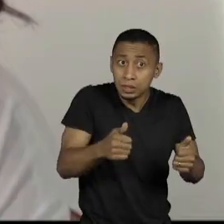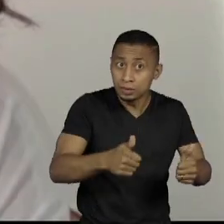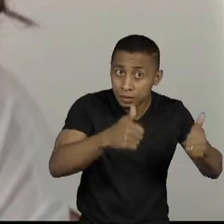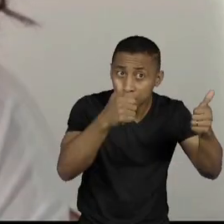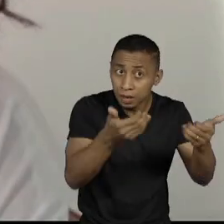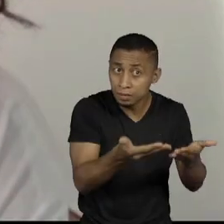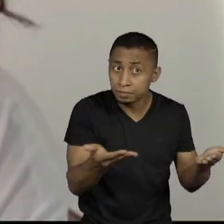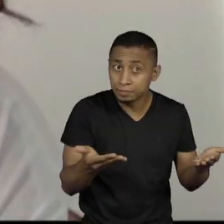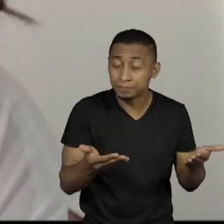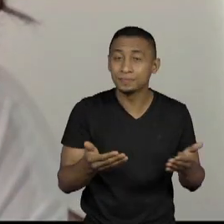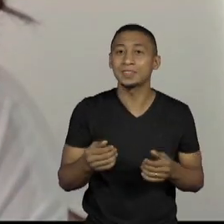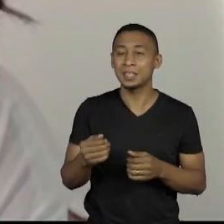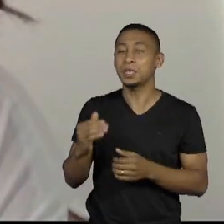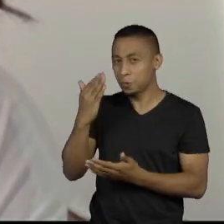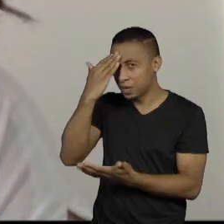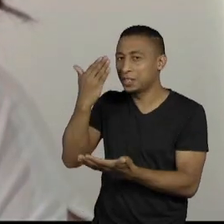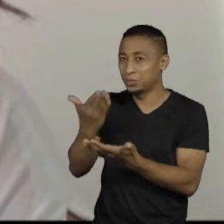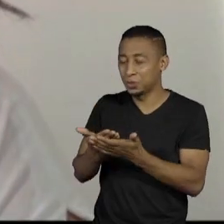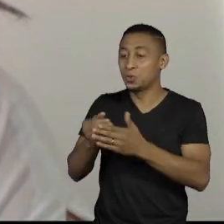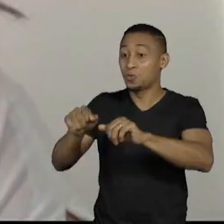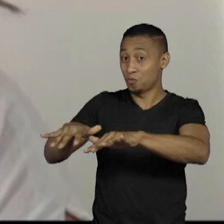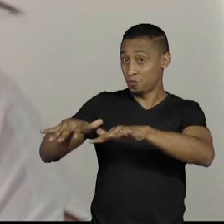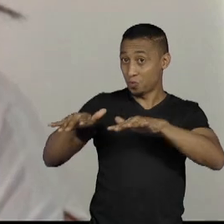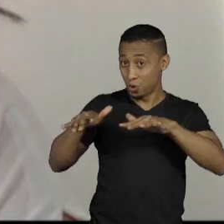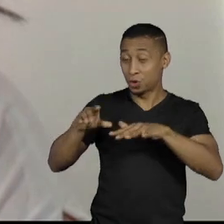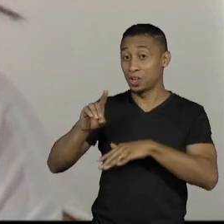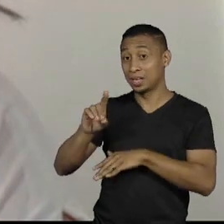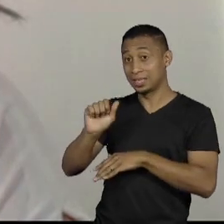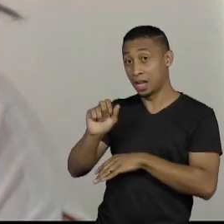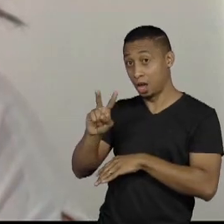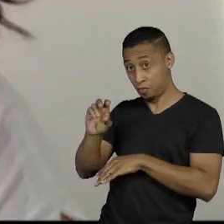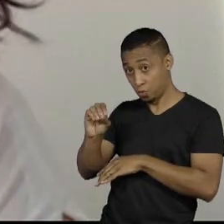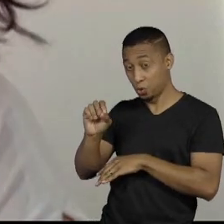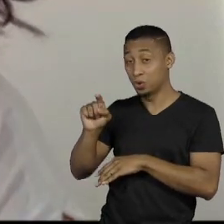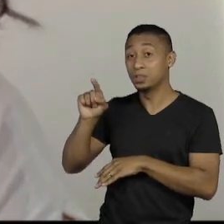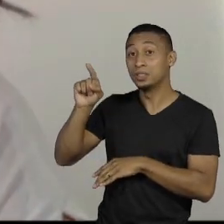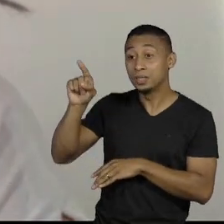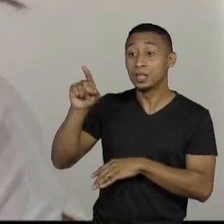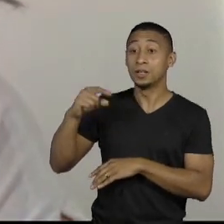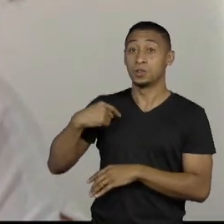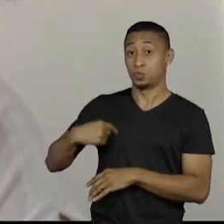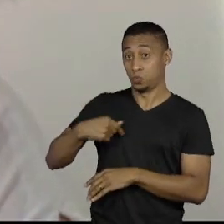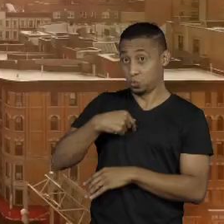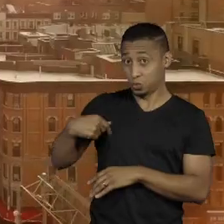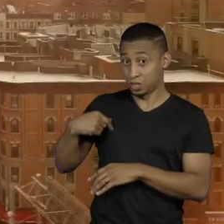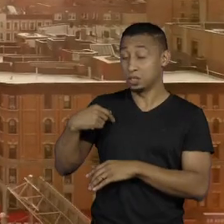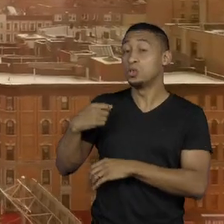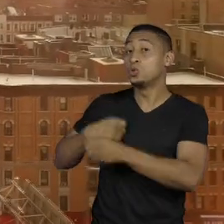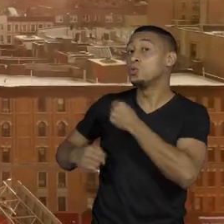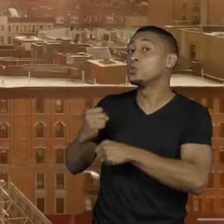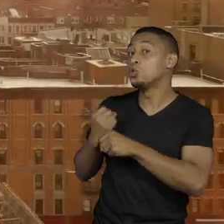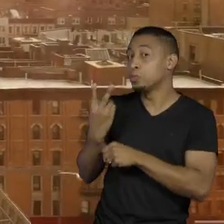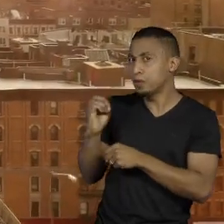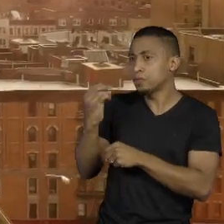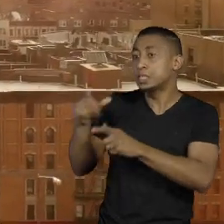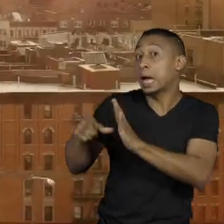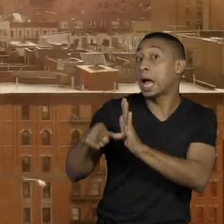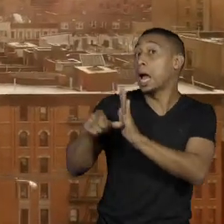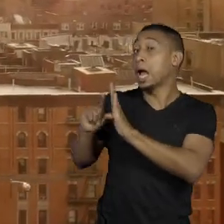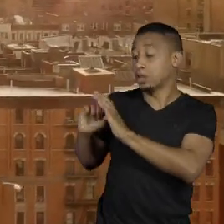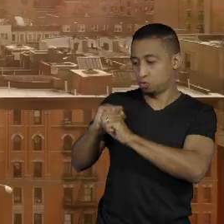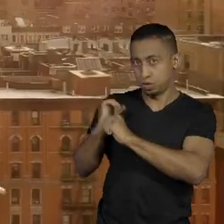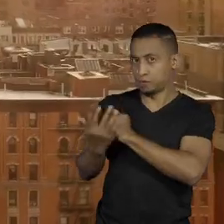O Fórum Econômico de Davos de 2020 aconteceu antes da pandemia. A gente já viu que as